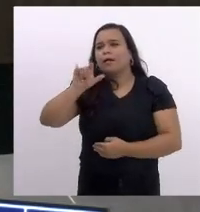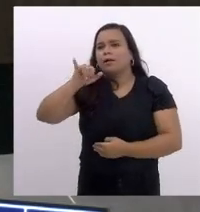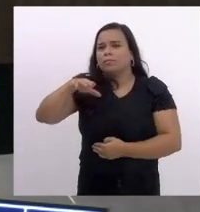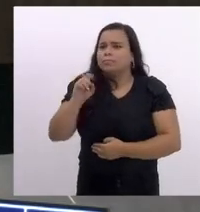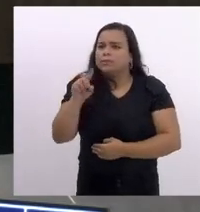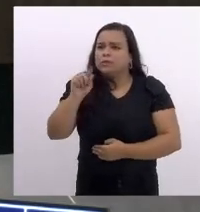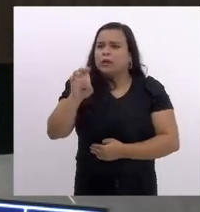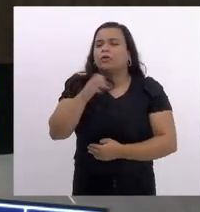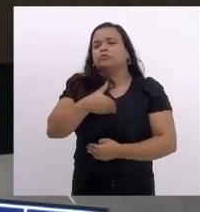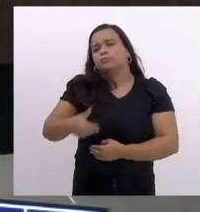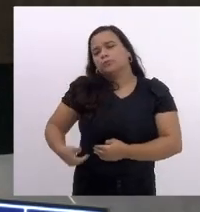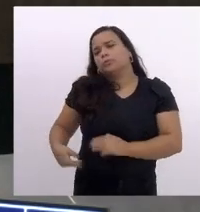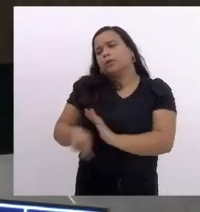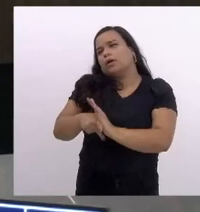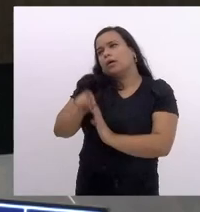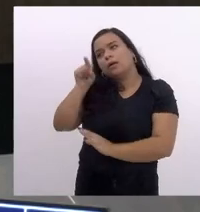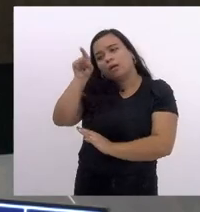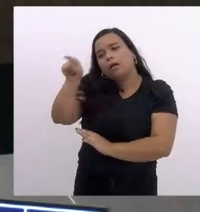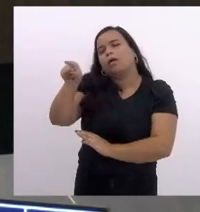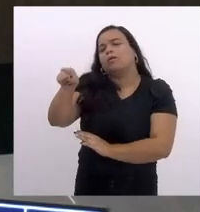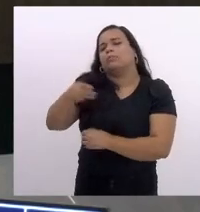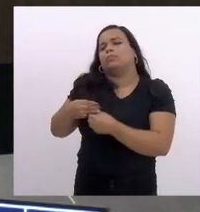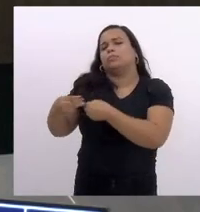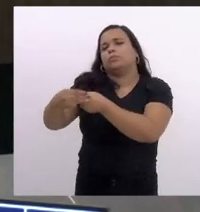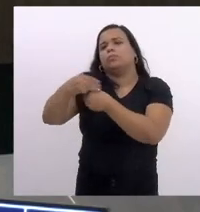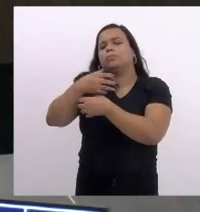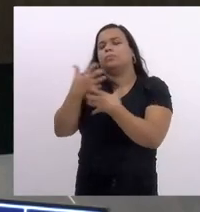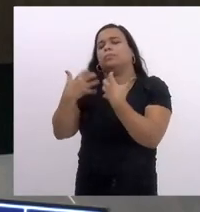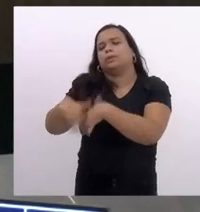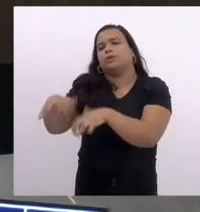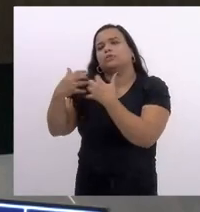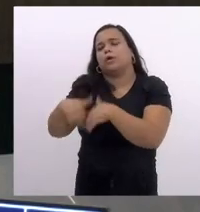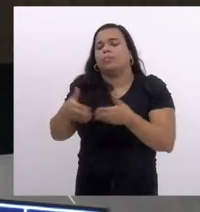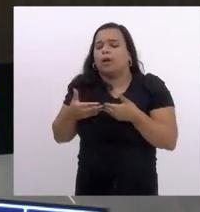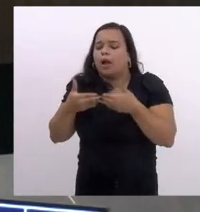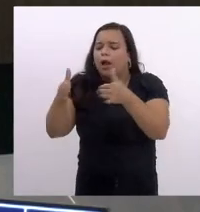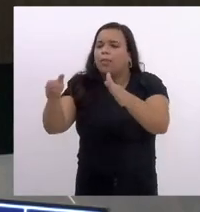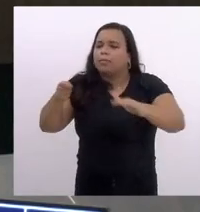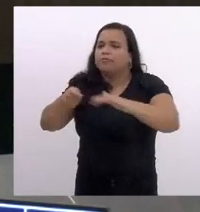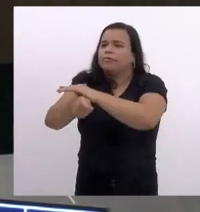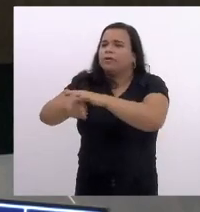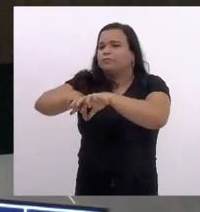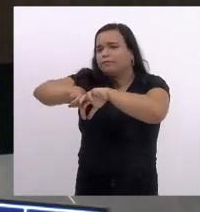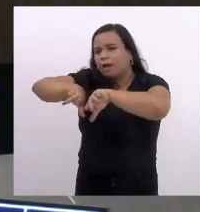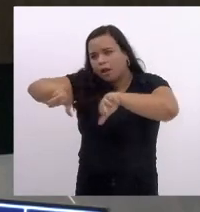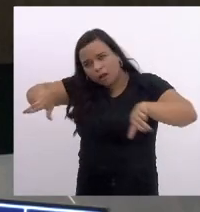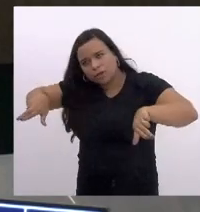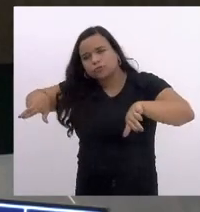município de Petrópolis e abrir financiamentos para